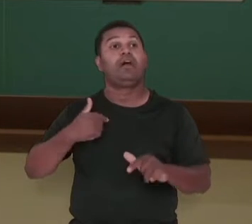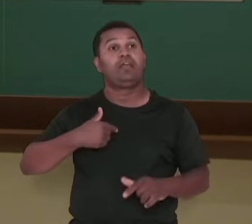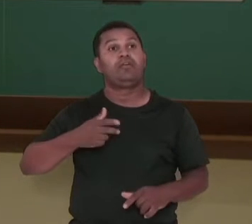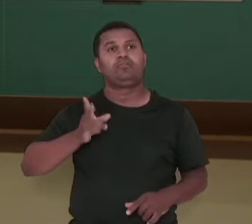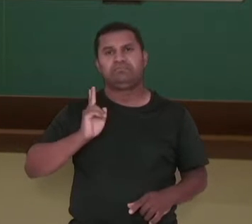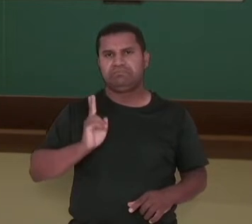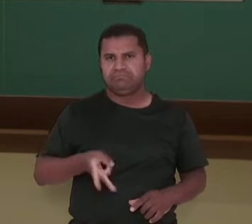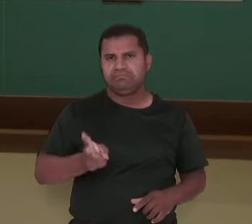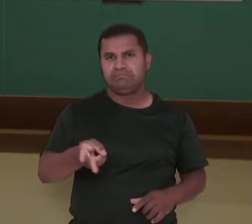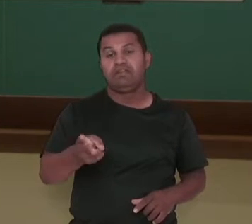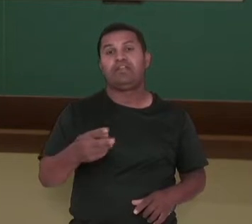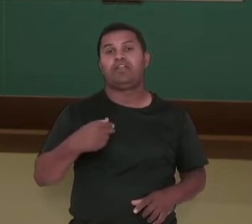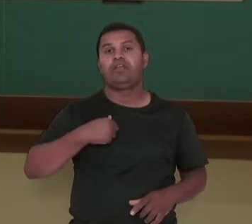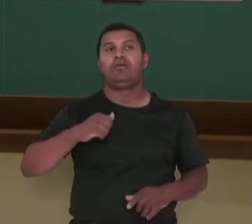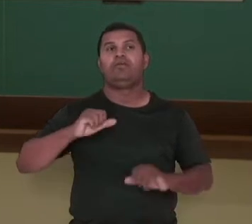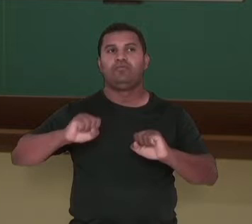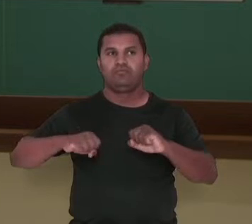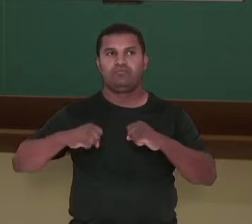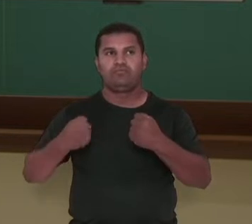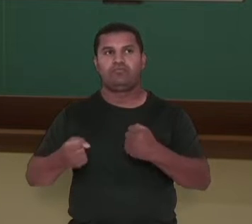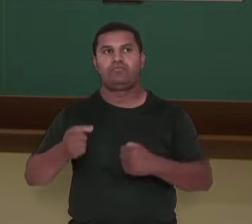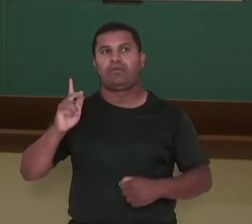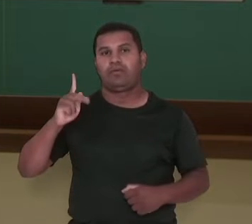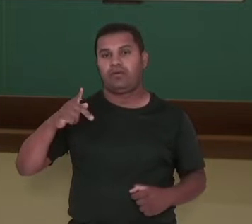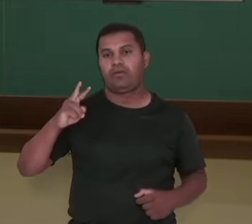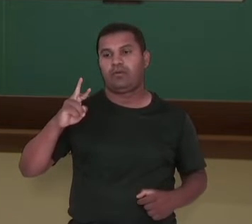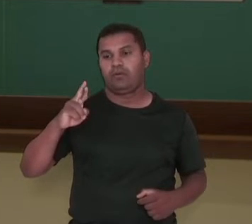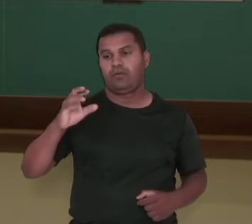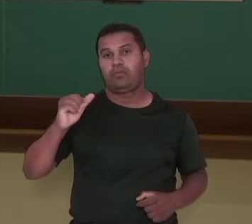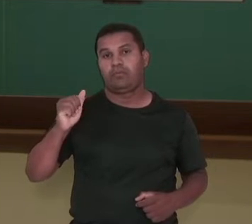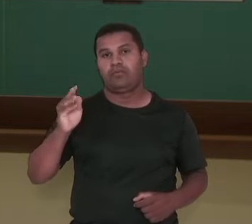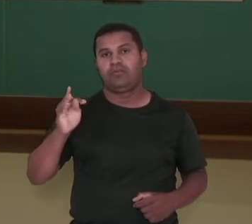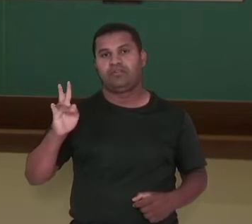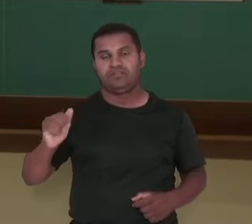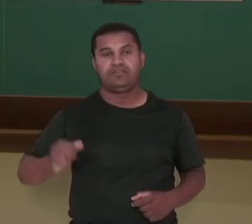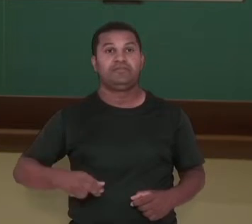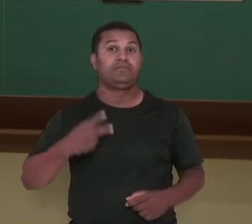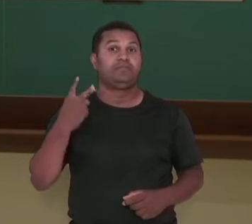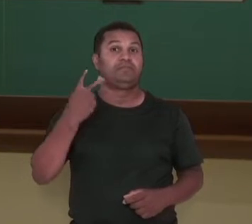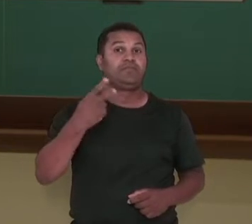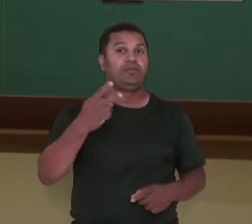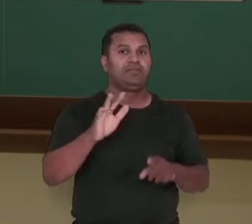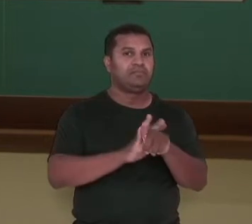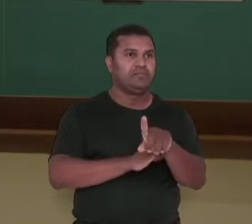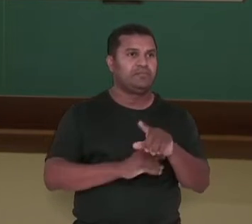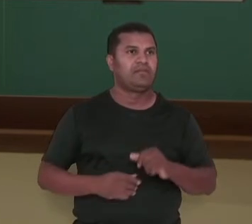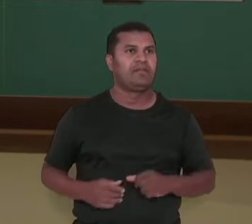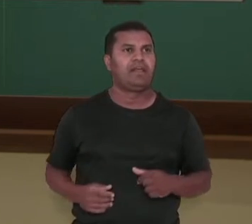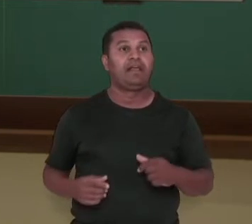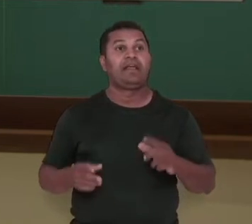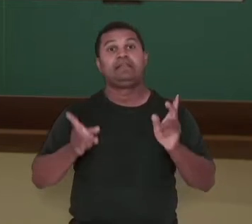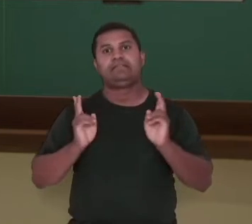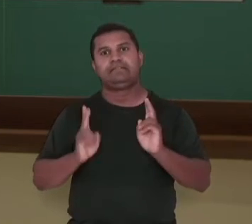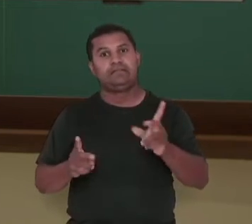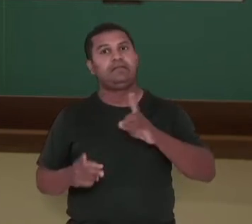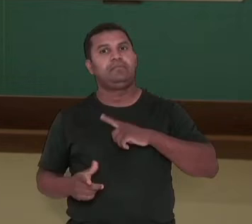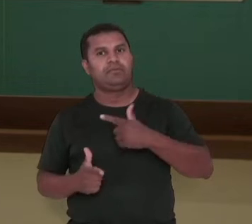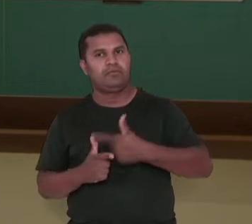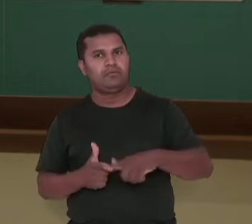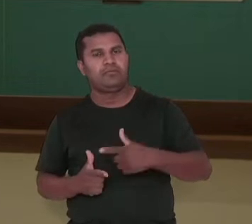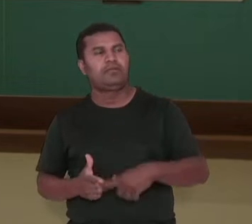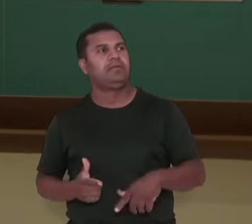obstáculos com determinação e persistência para superá-los, é proativo. O contrário disso seria você aceitar aquela